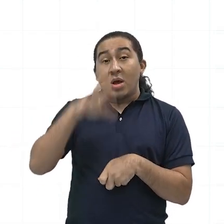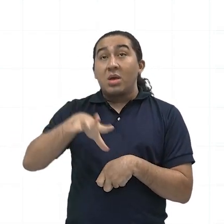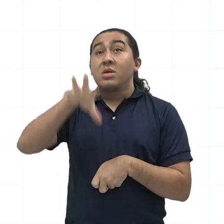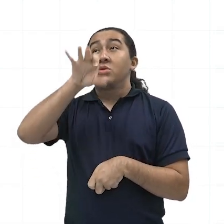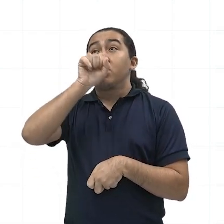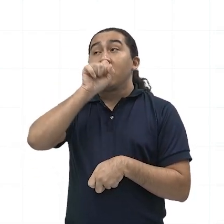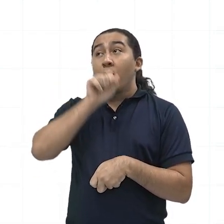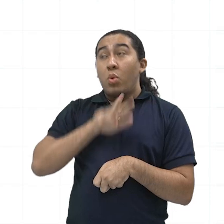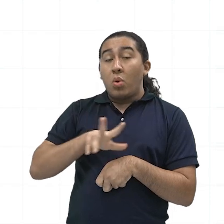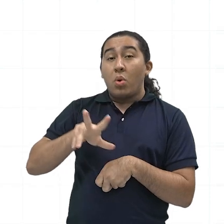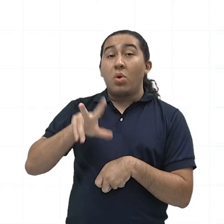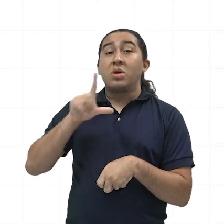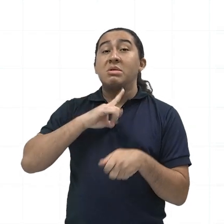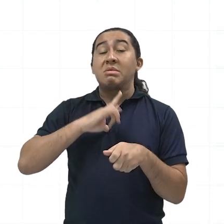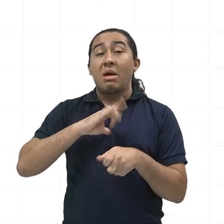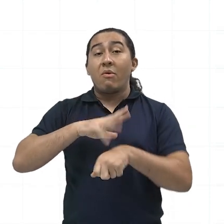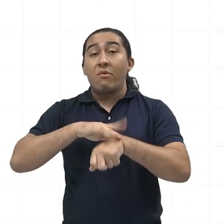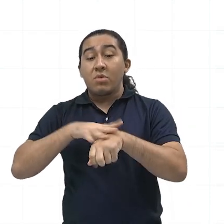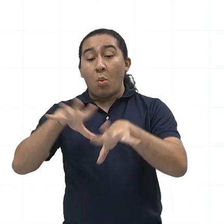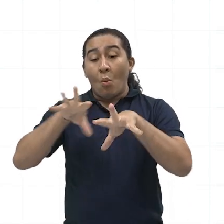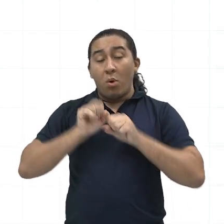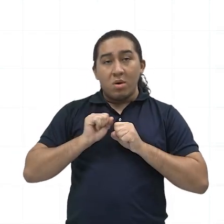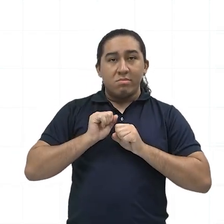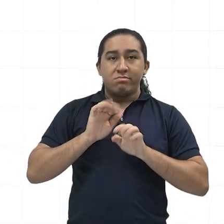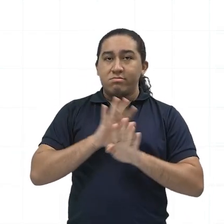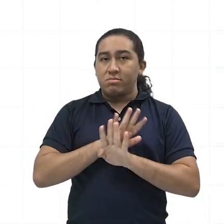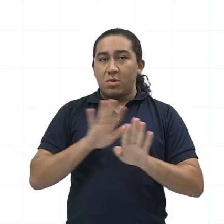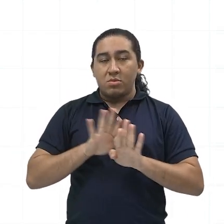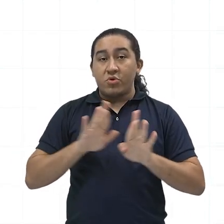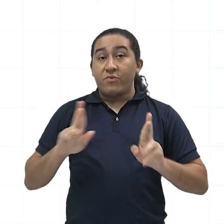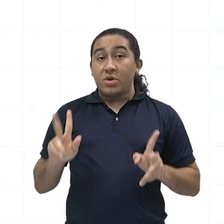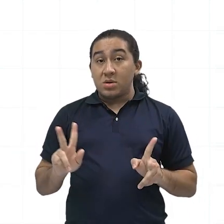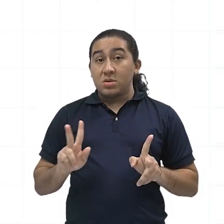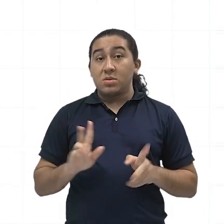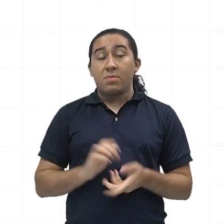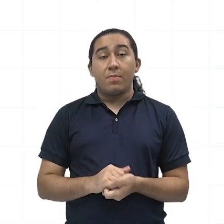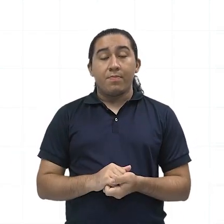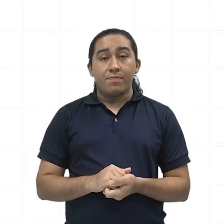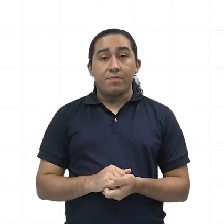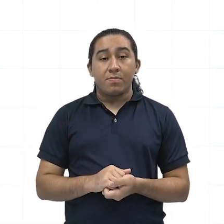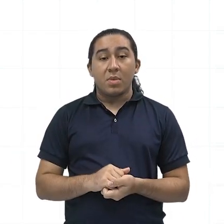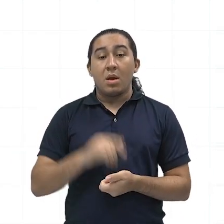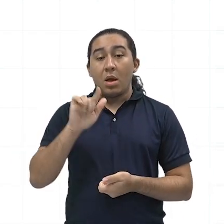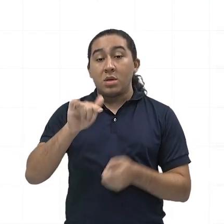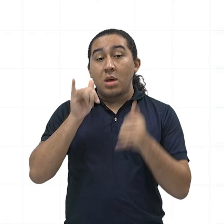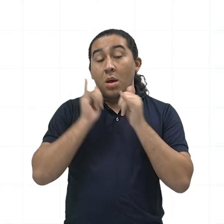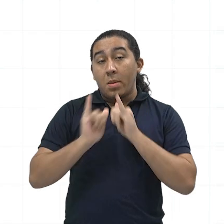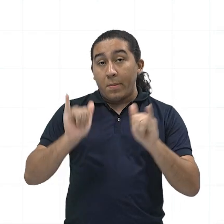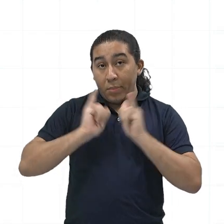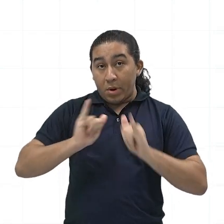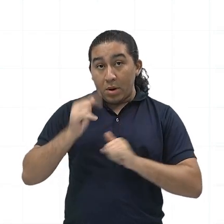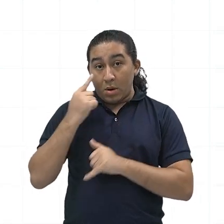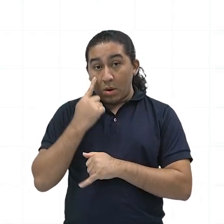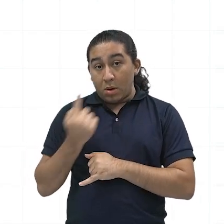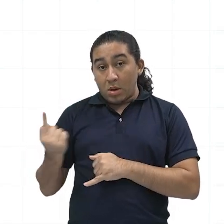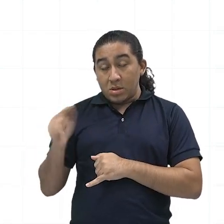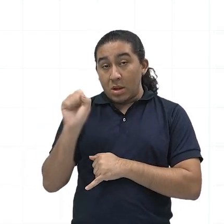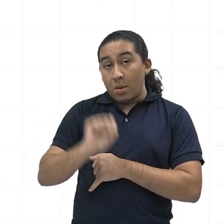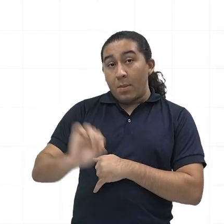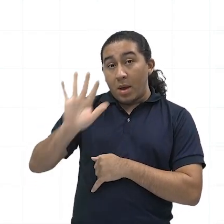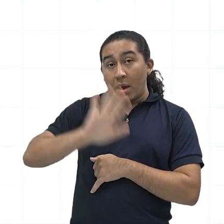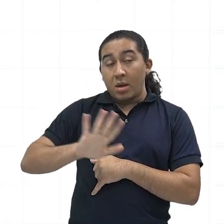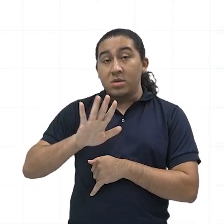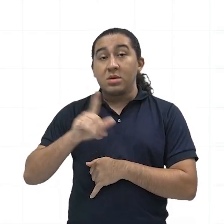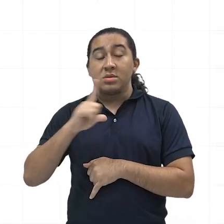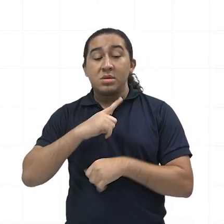da gripe. Não tinha muitas informações. Então, essa campanha do assim pega, assim não pega, que dissemina